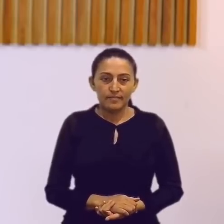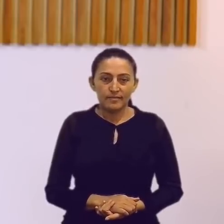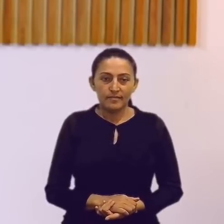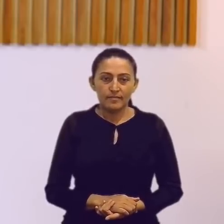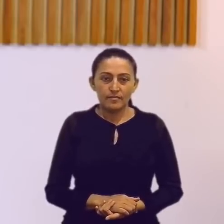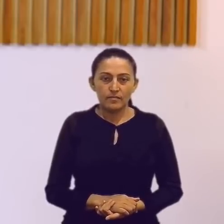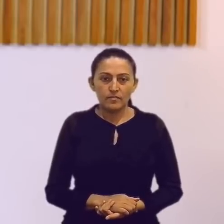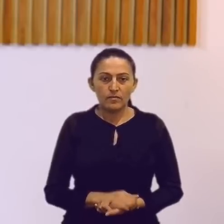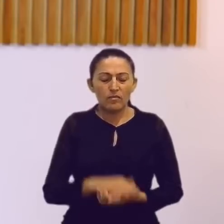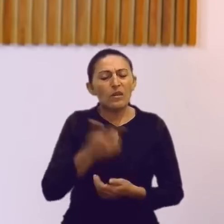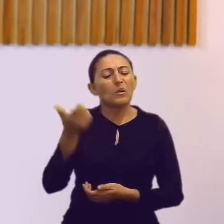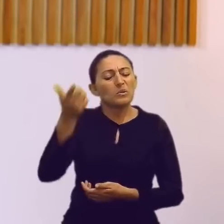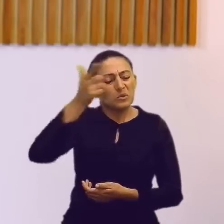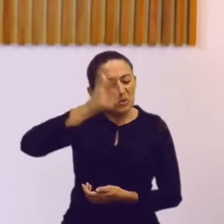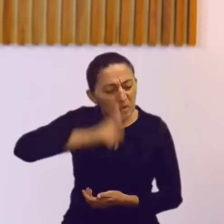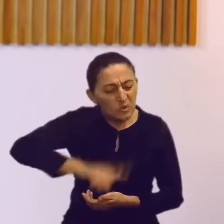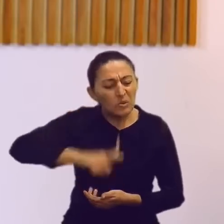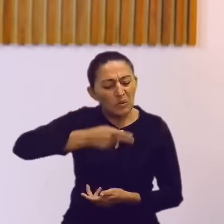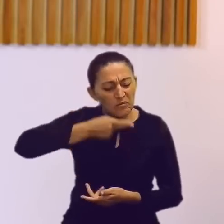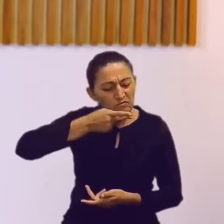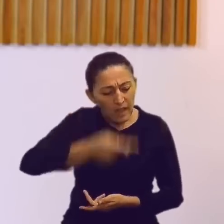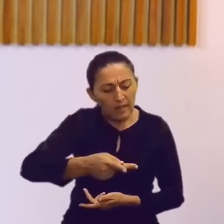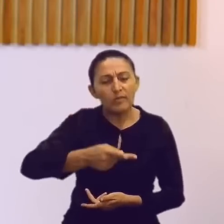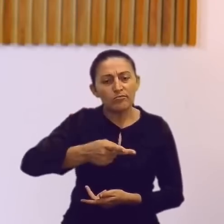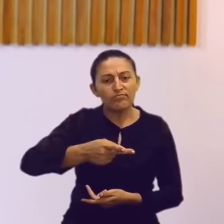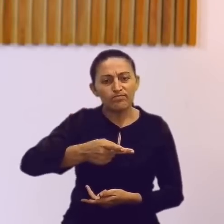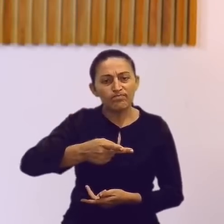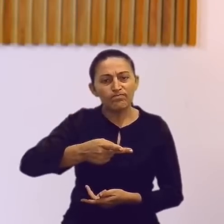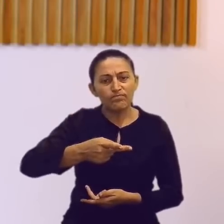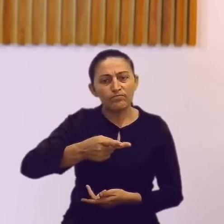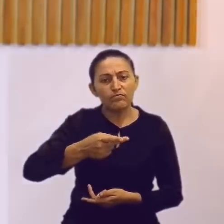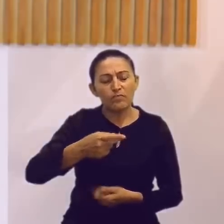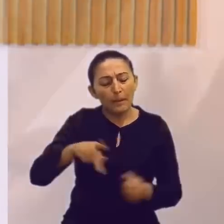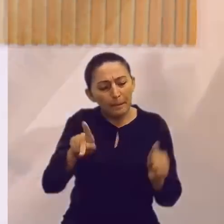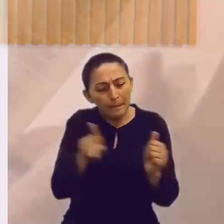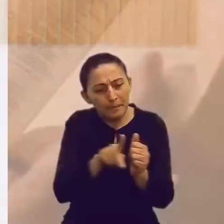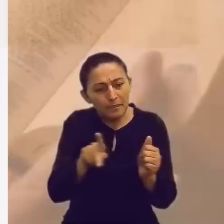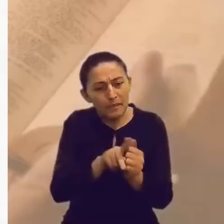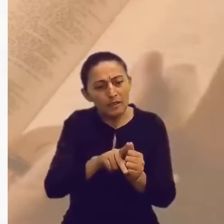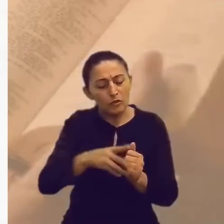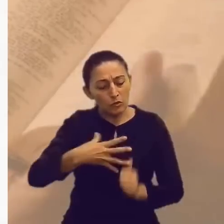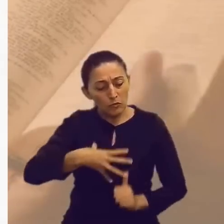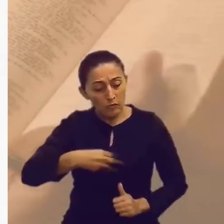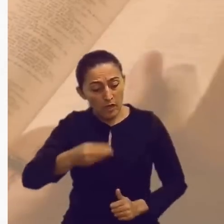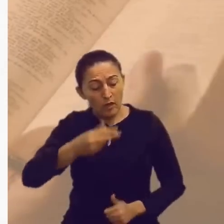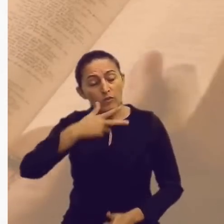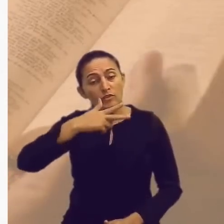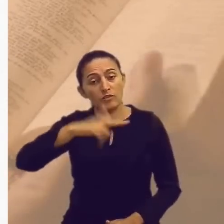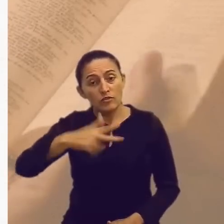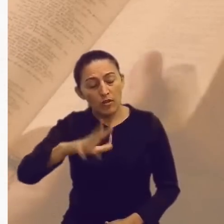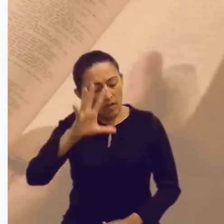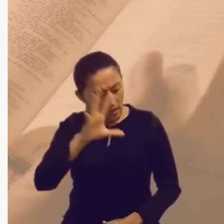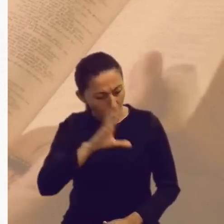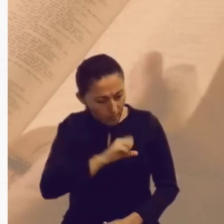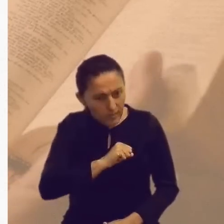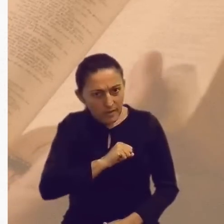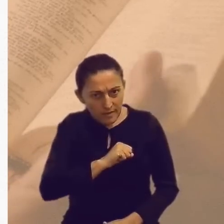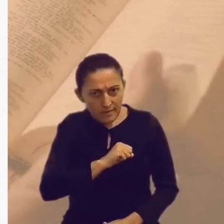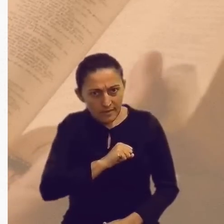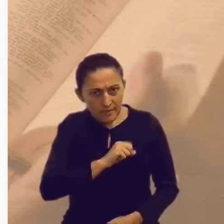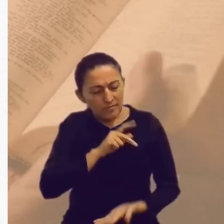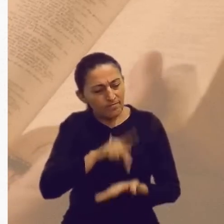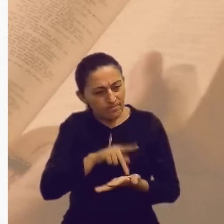Tornou a dizer-lhe segunda vez: Simão, filho de Jonas, amas-me?